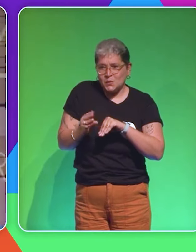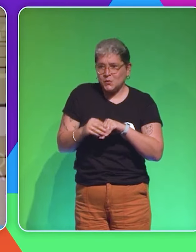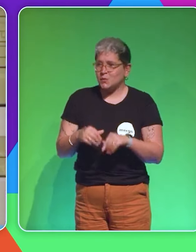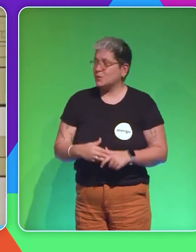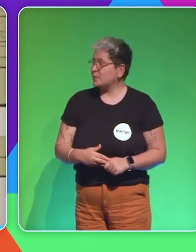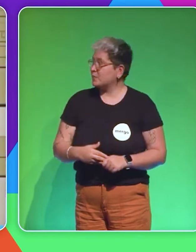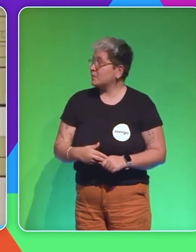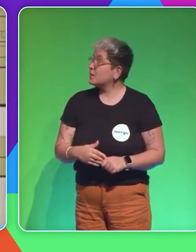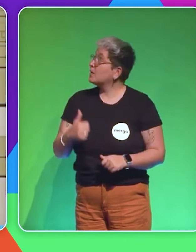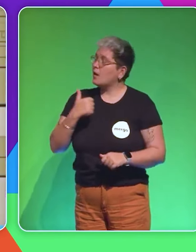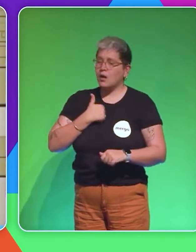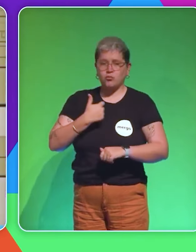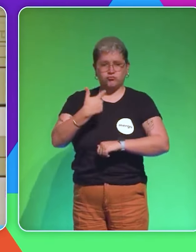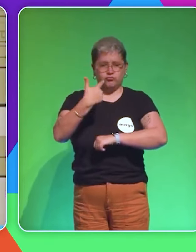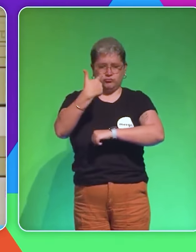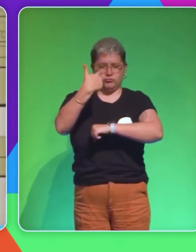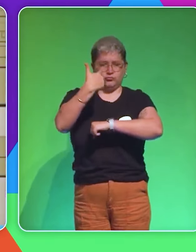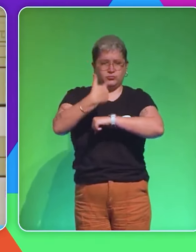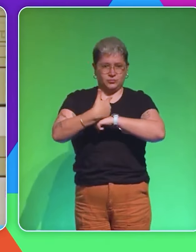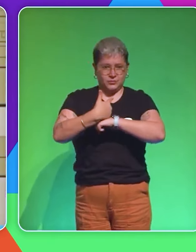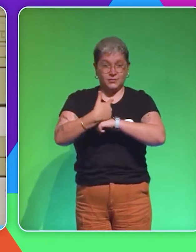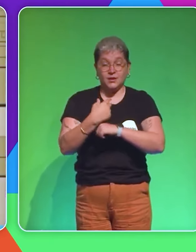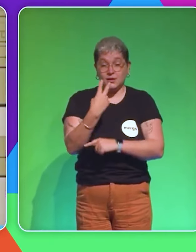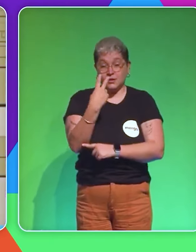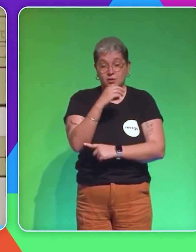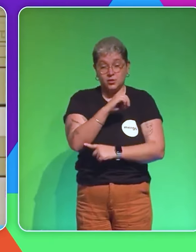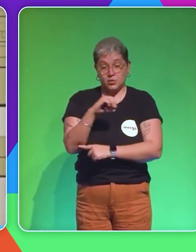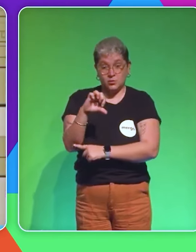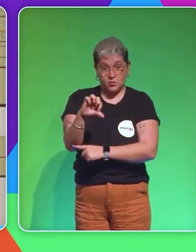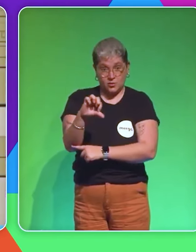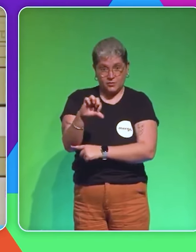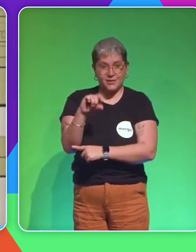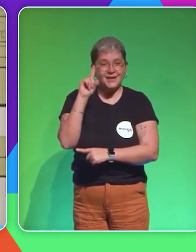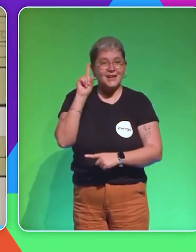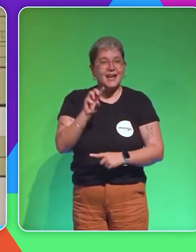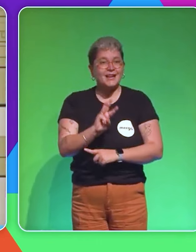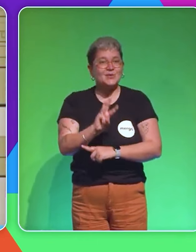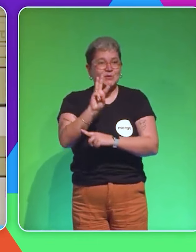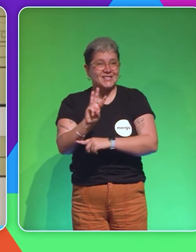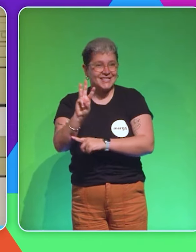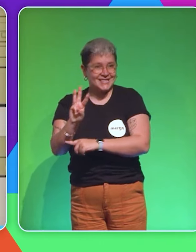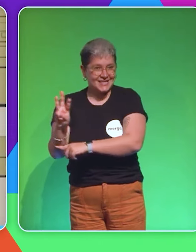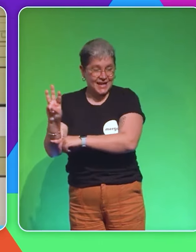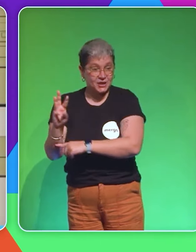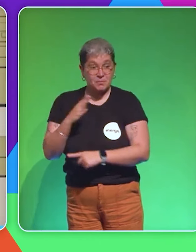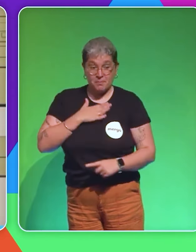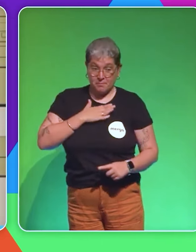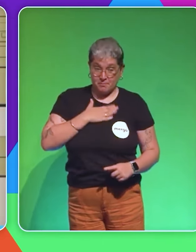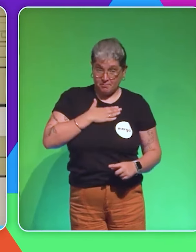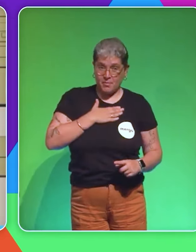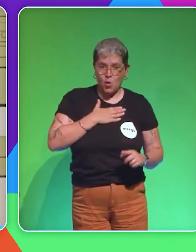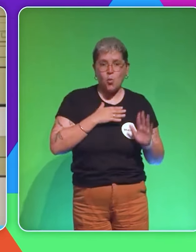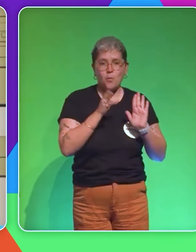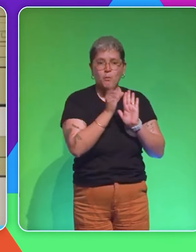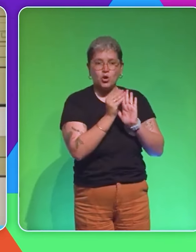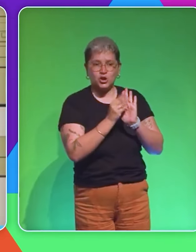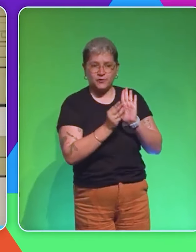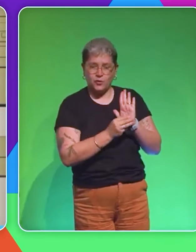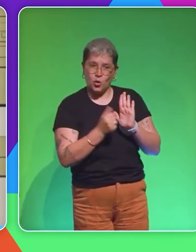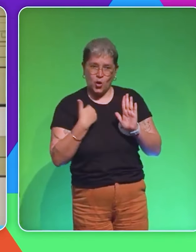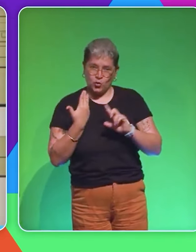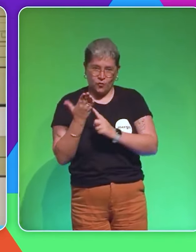eu comecei a gravar um vídeo em 2009 pro meu site portfólio vocês não vão poder ver mas também é meio vergonhoso né